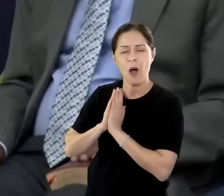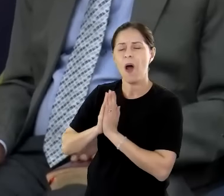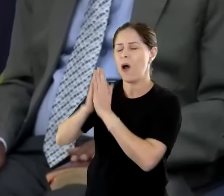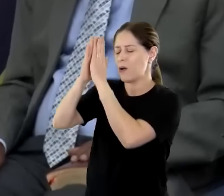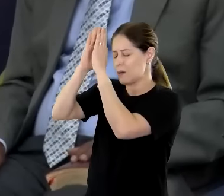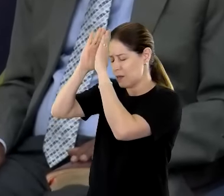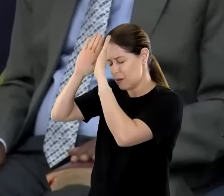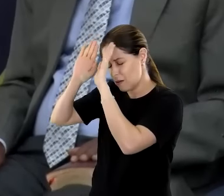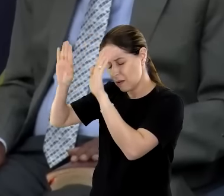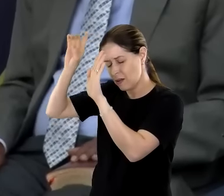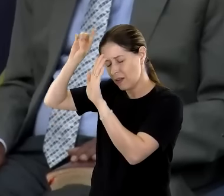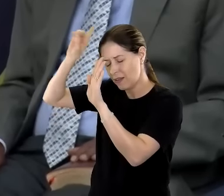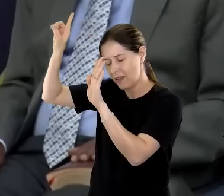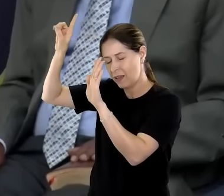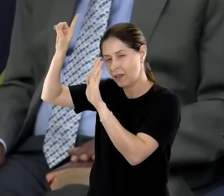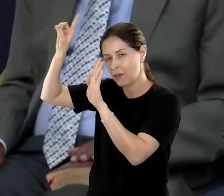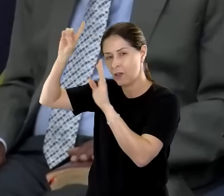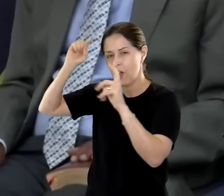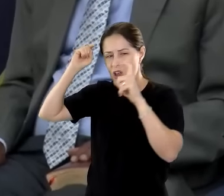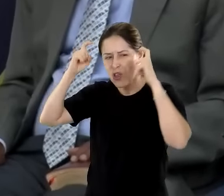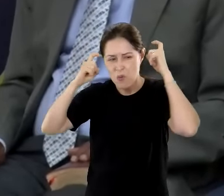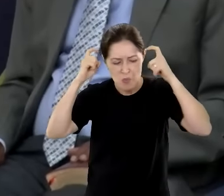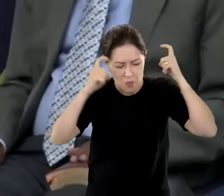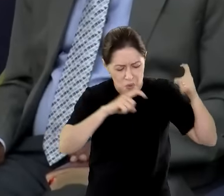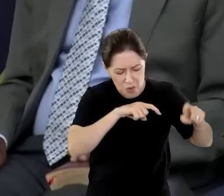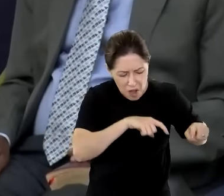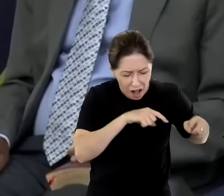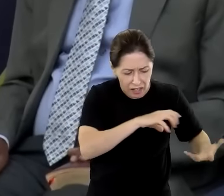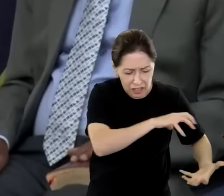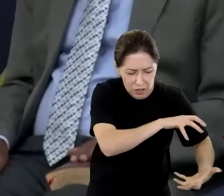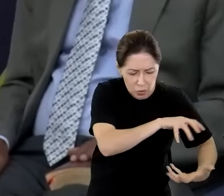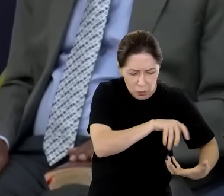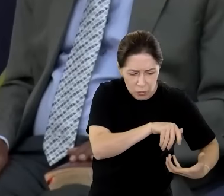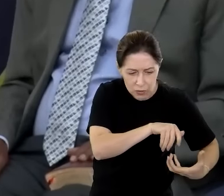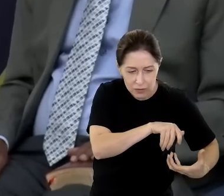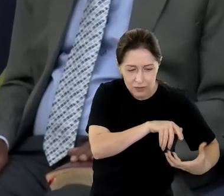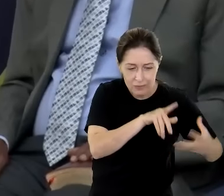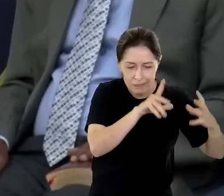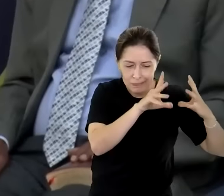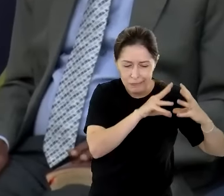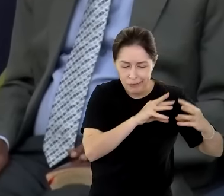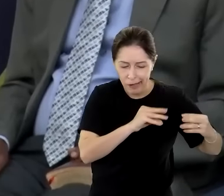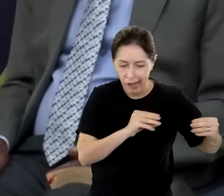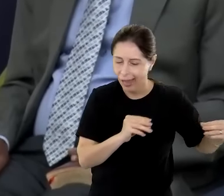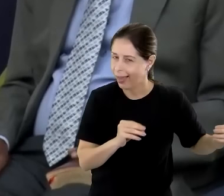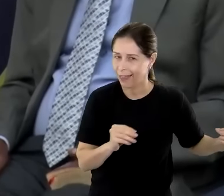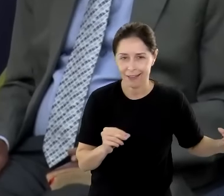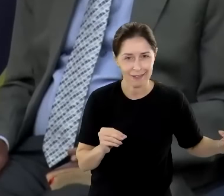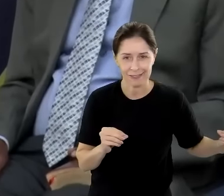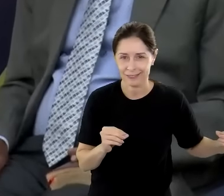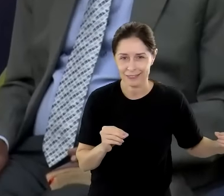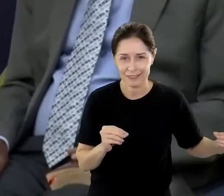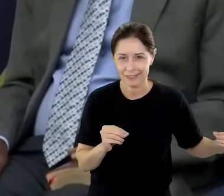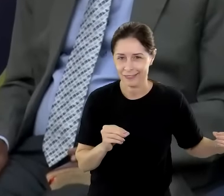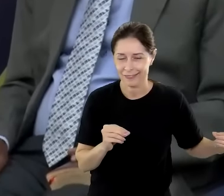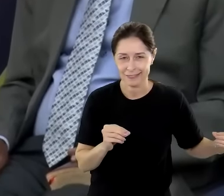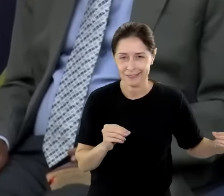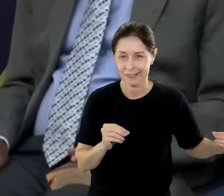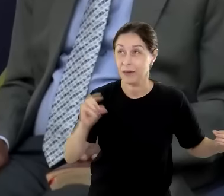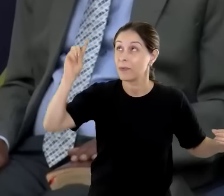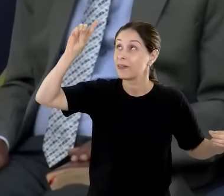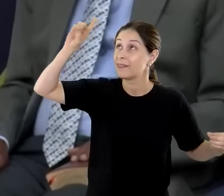repente as preocupações daqui, as inquietações daqui vão ser resolvidas e